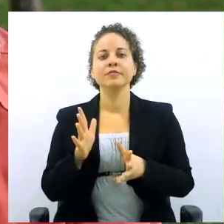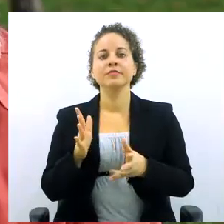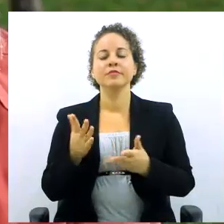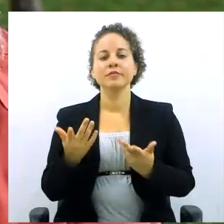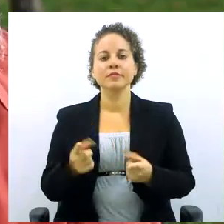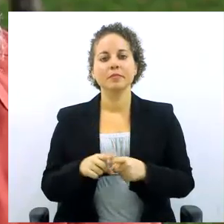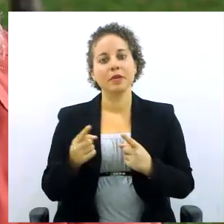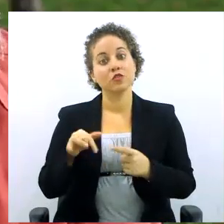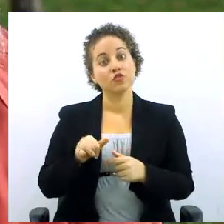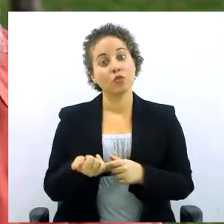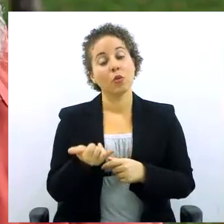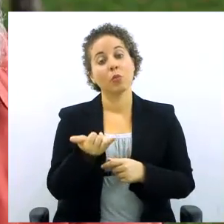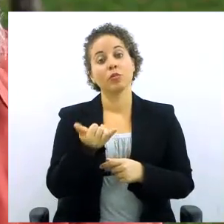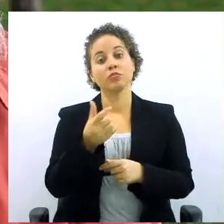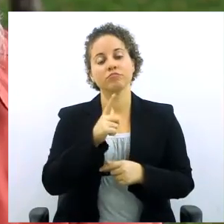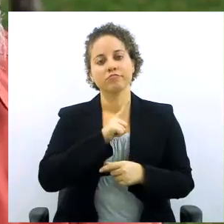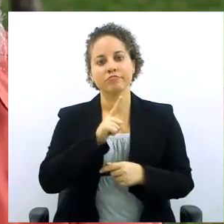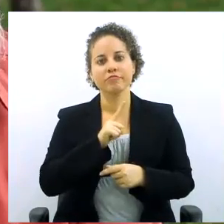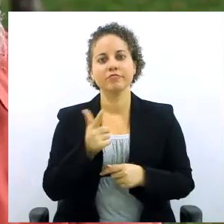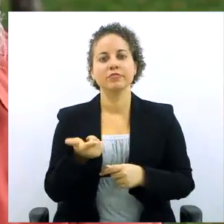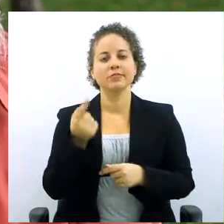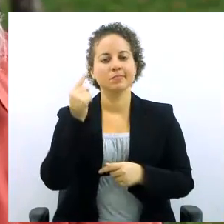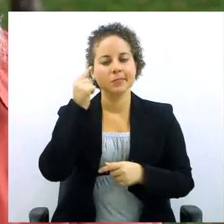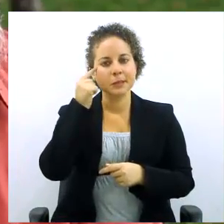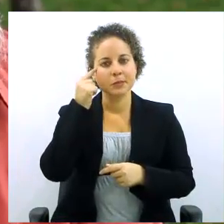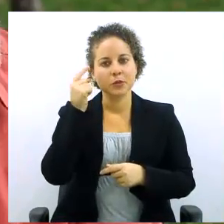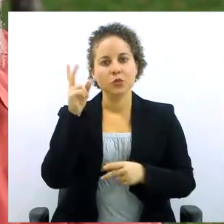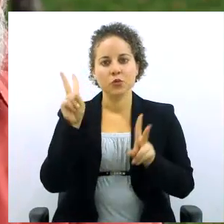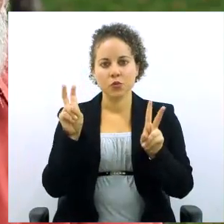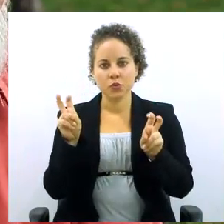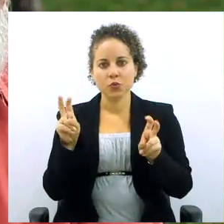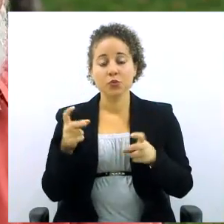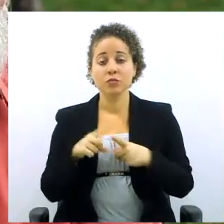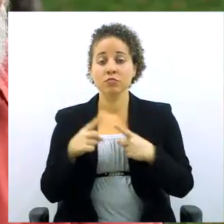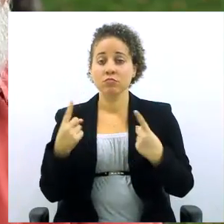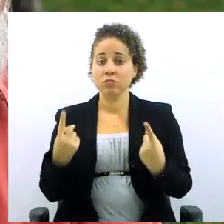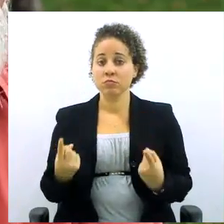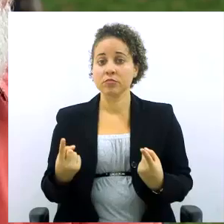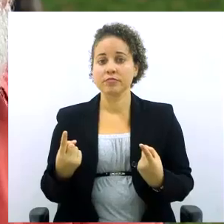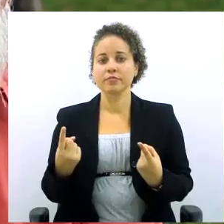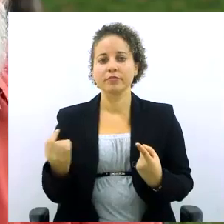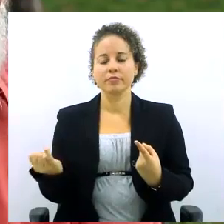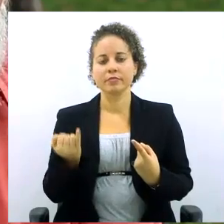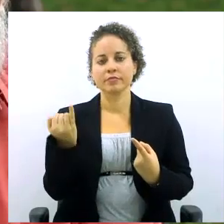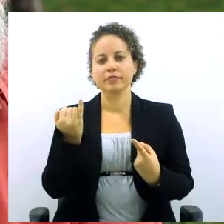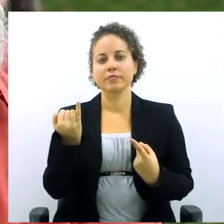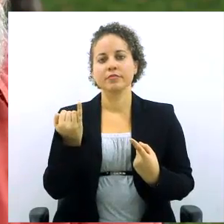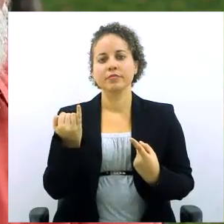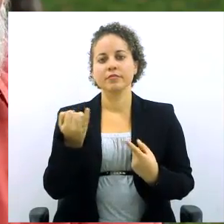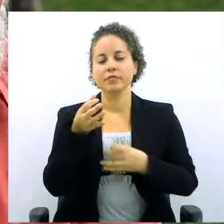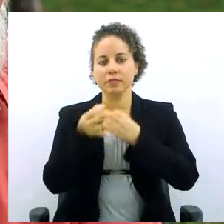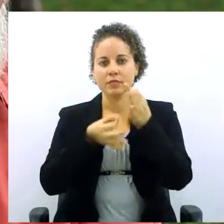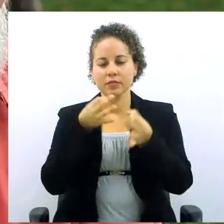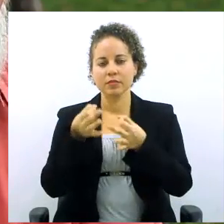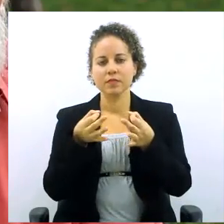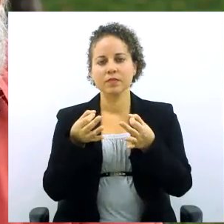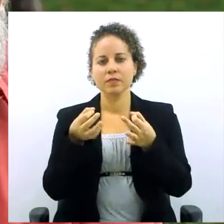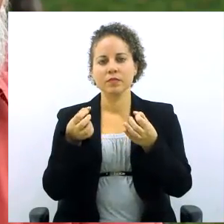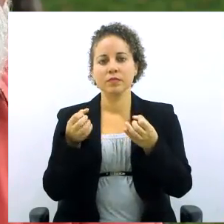tiveram a oportunidade de pensar sobre esses assuntos, mas as duas expressões realmente colocadas